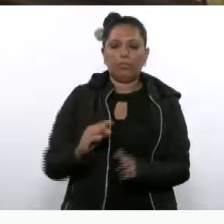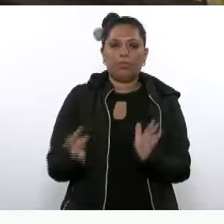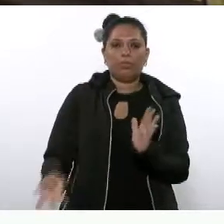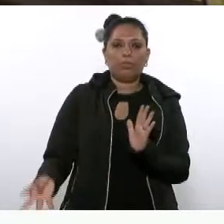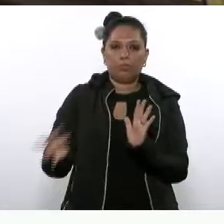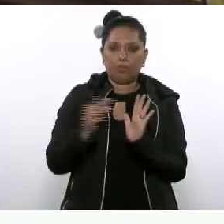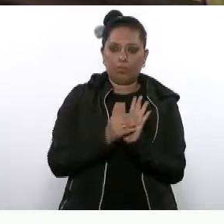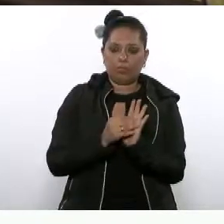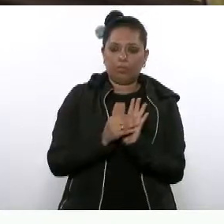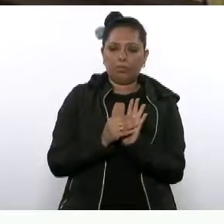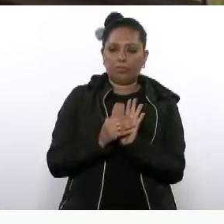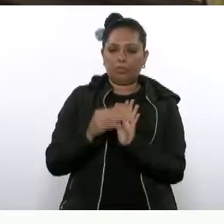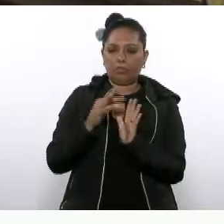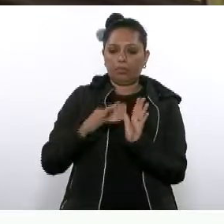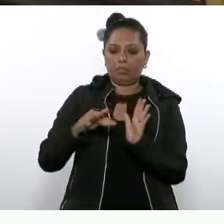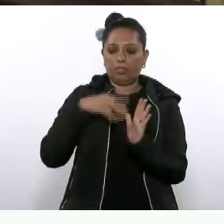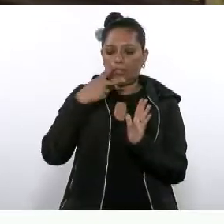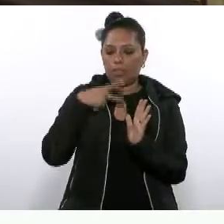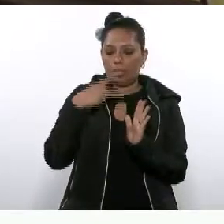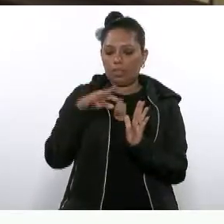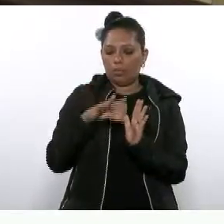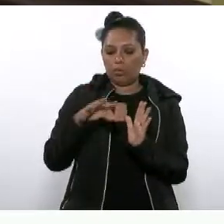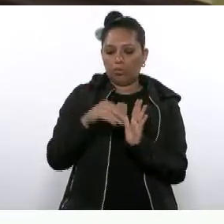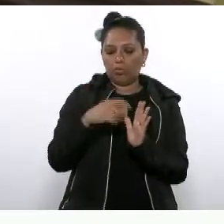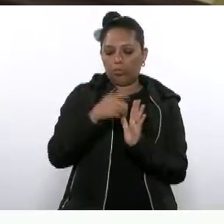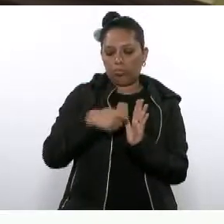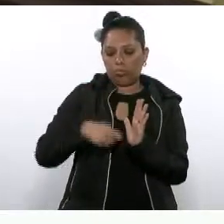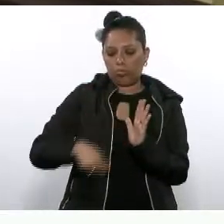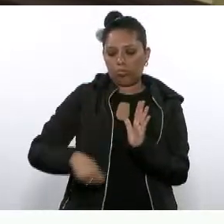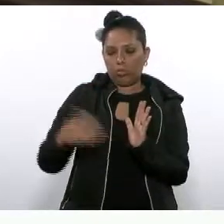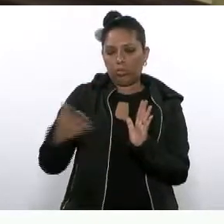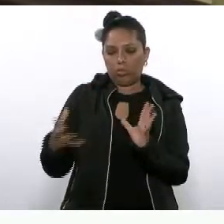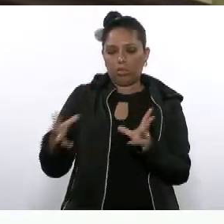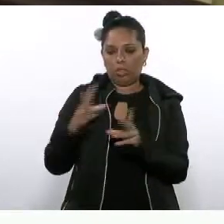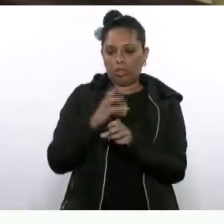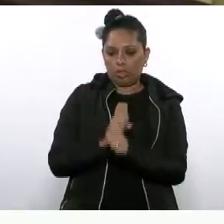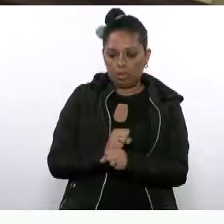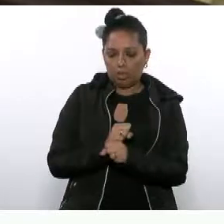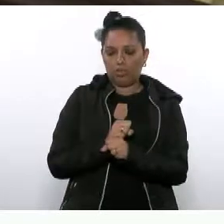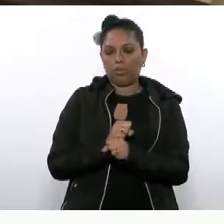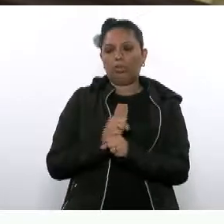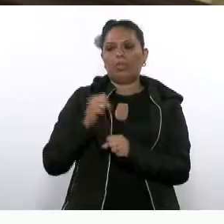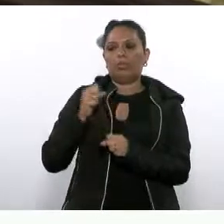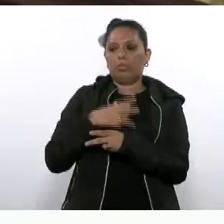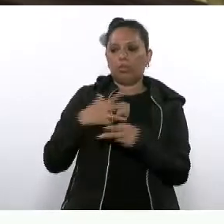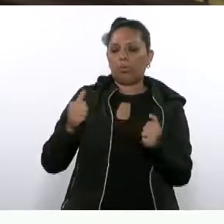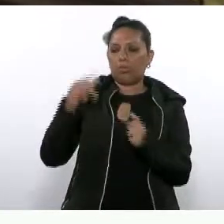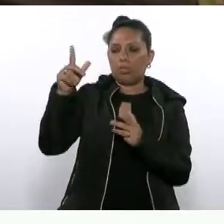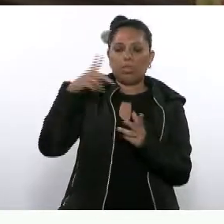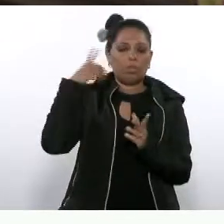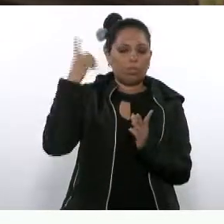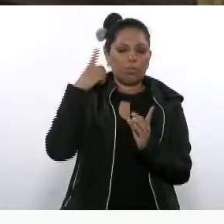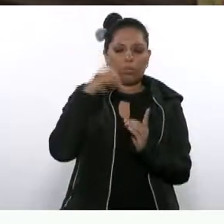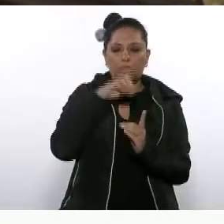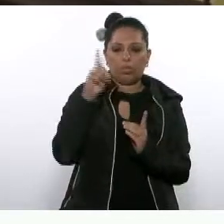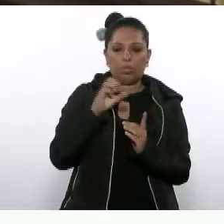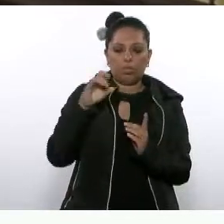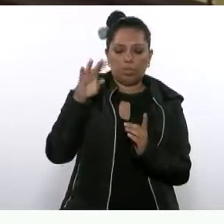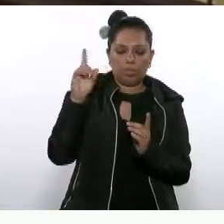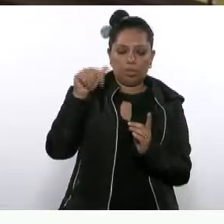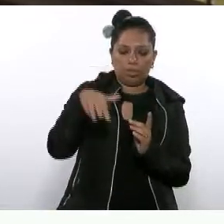as sugestões lidas hoje, acrescida da sugestão da deputada Zeidan, que fala